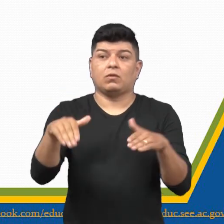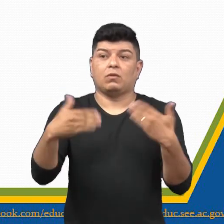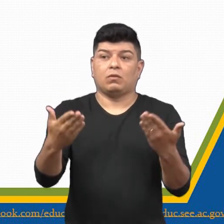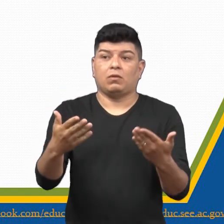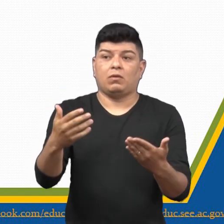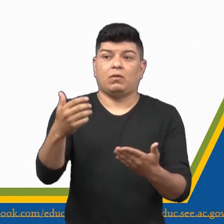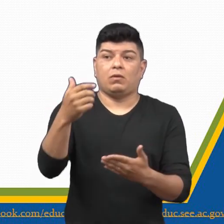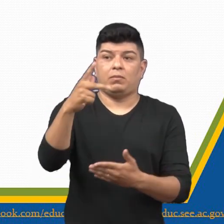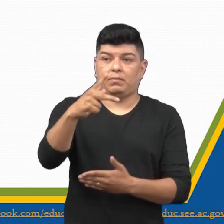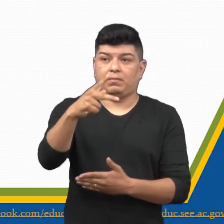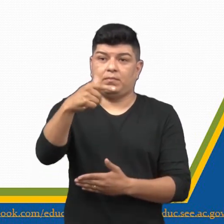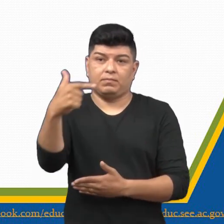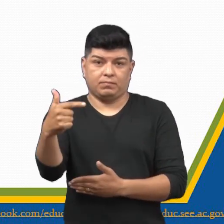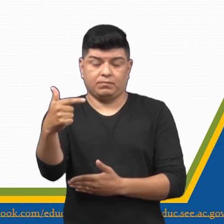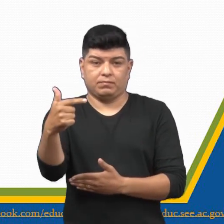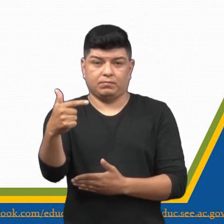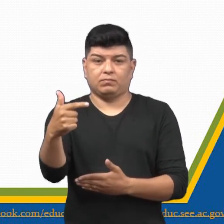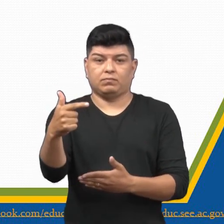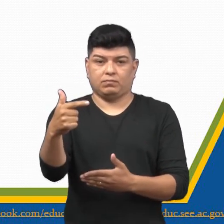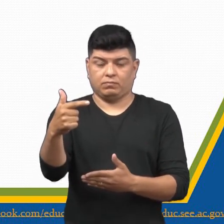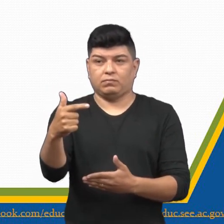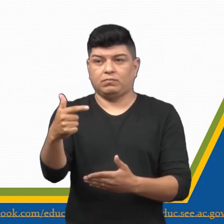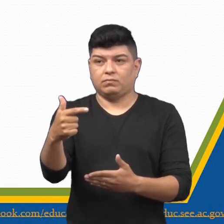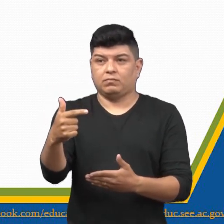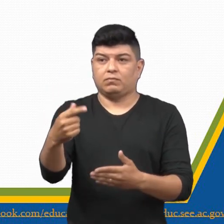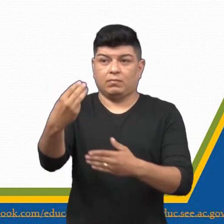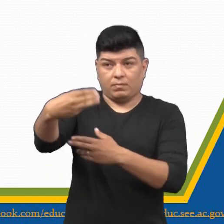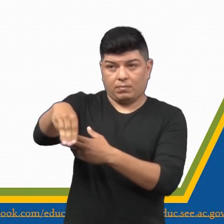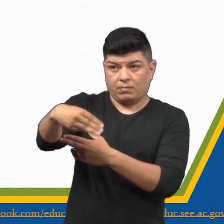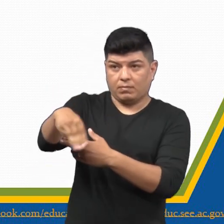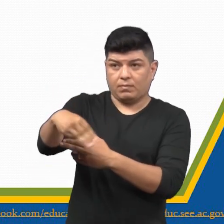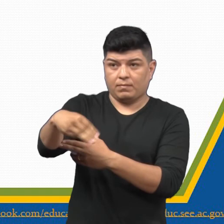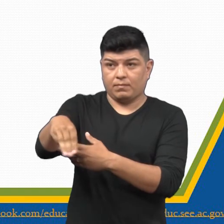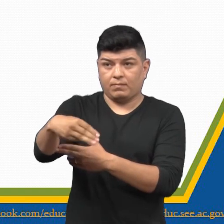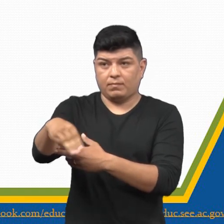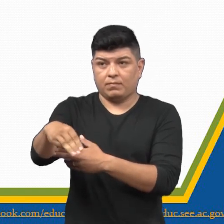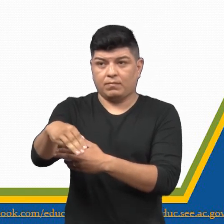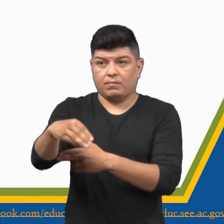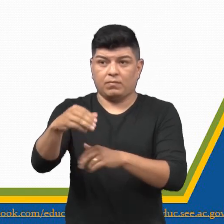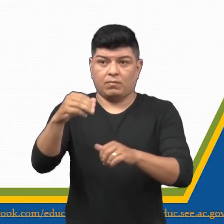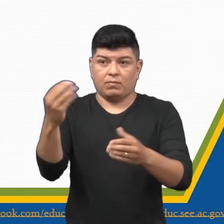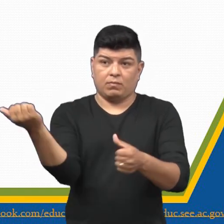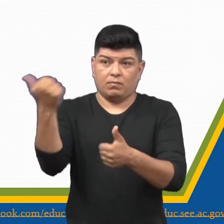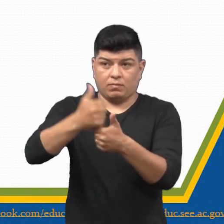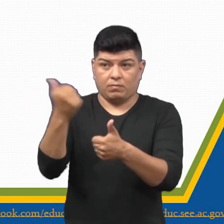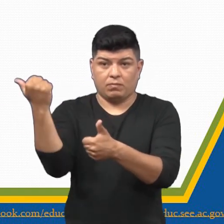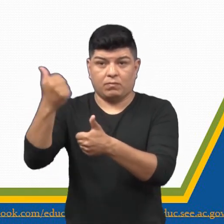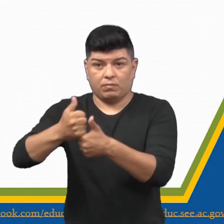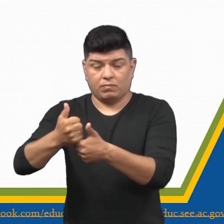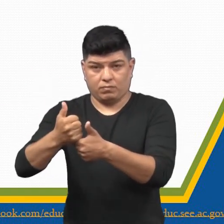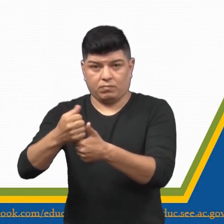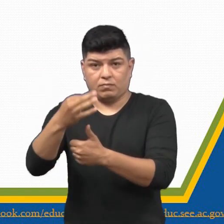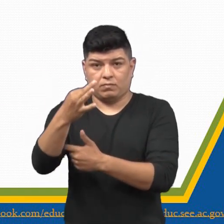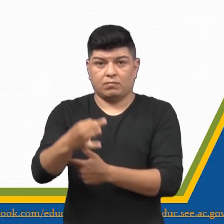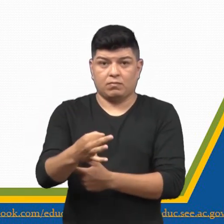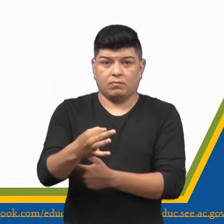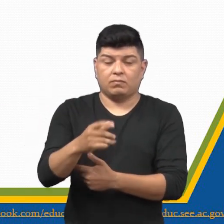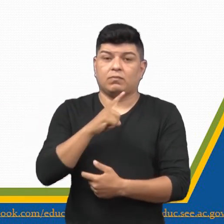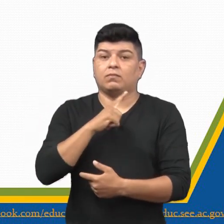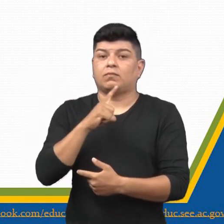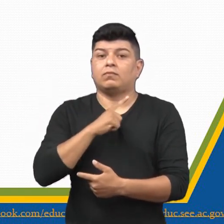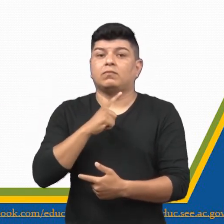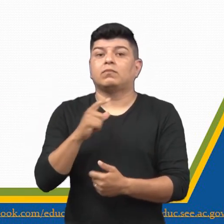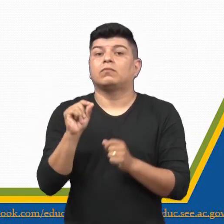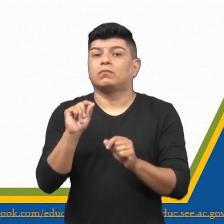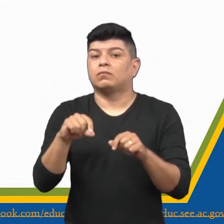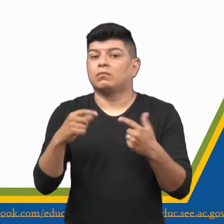pressão 2? Então você aplica na minha expressão matemática, faz as substituições dos dados e você vai ter aí uma